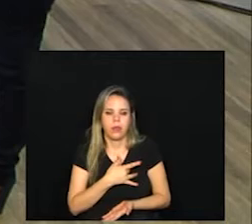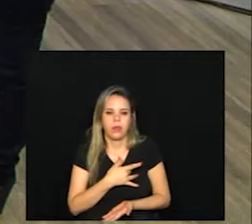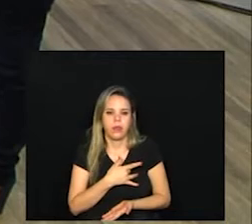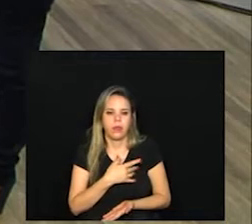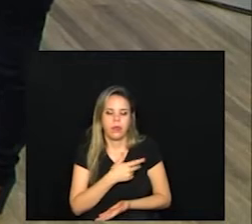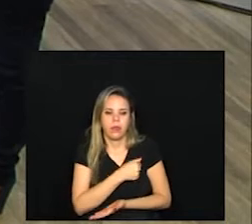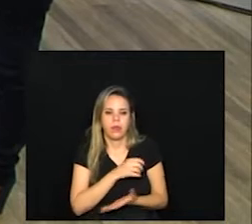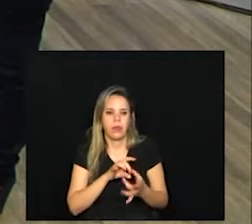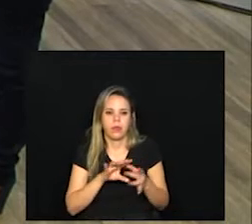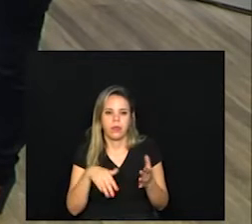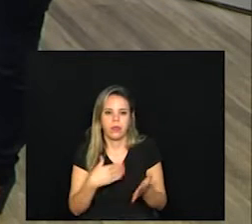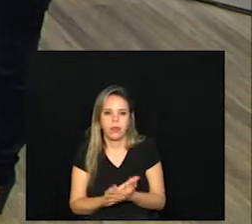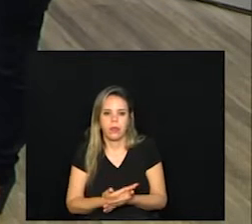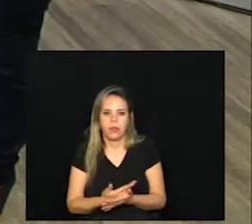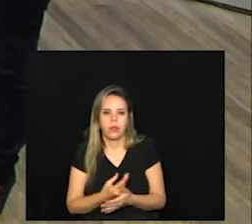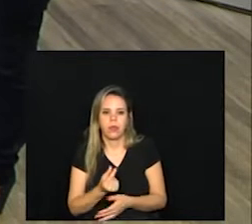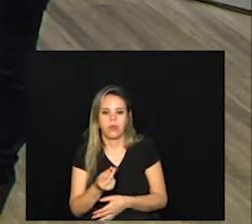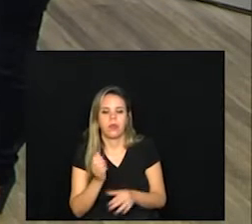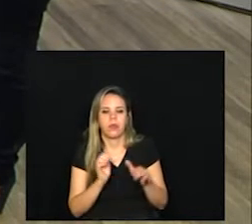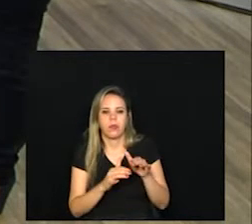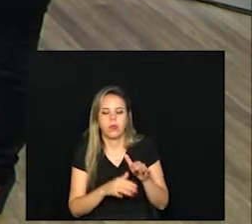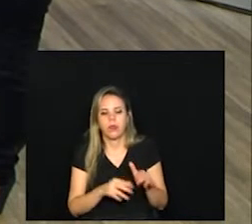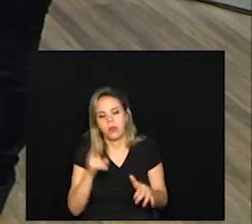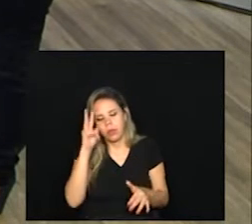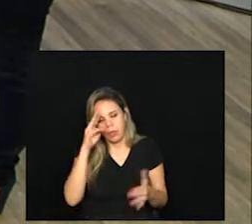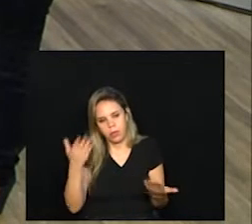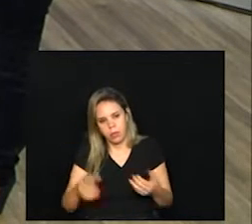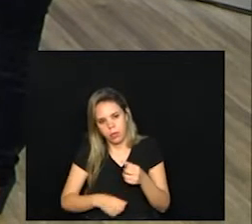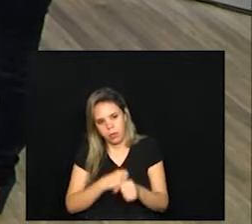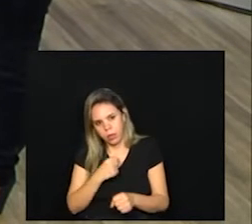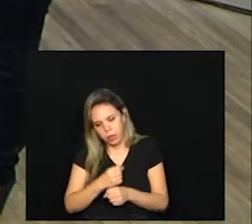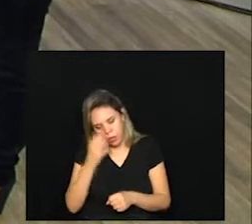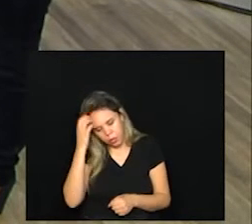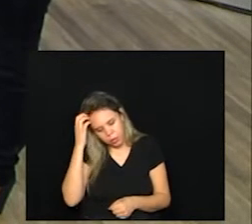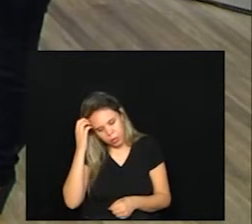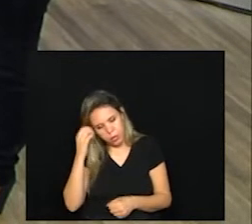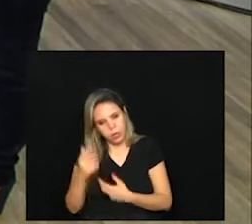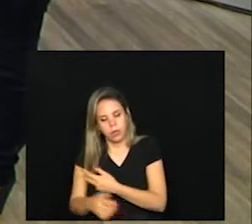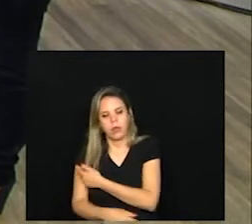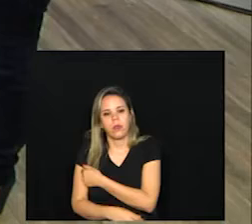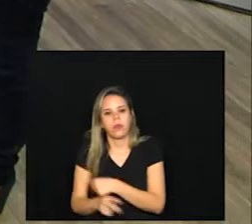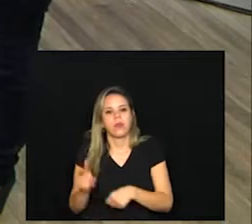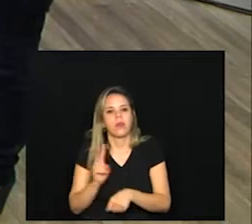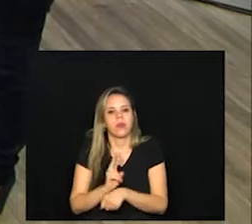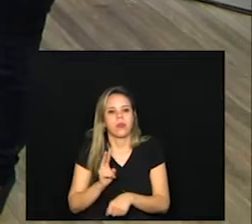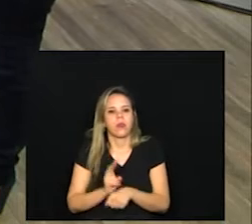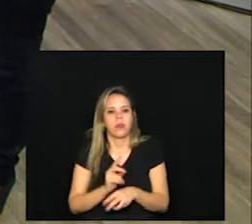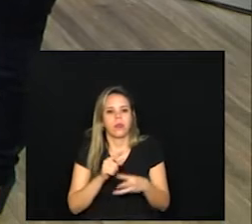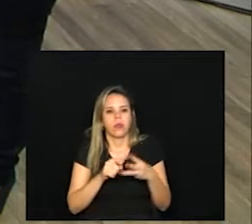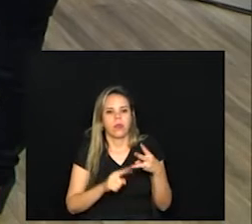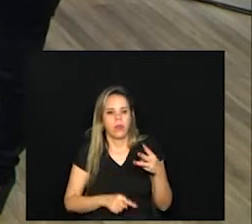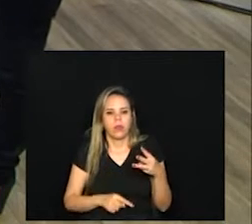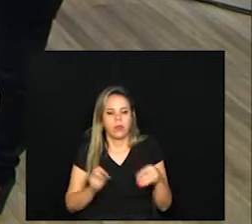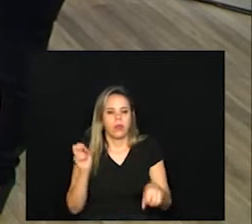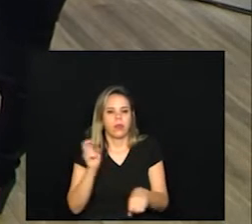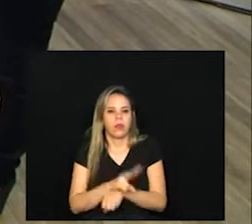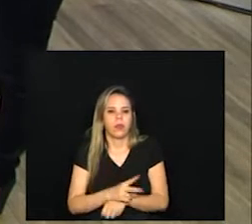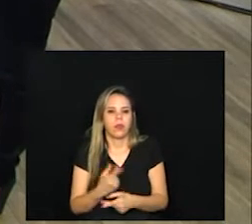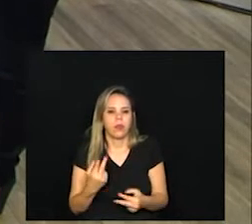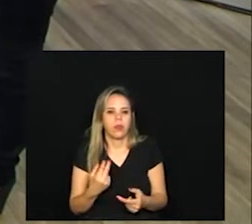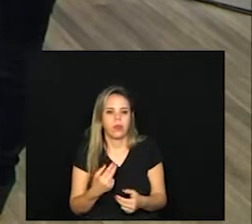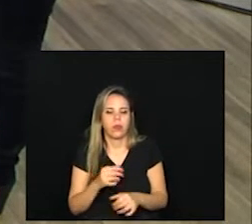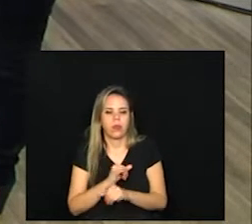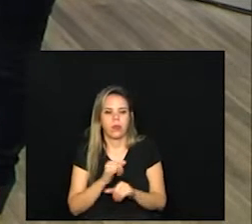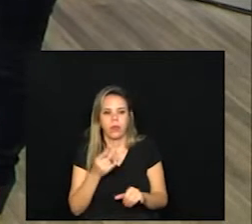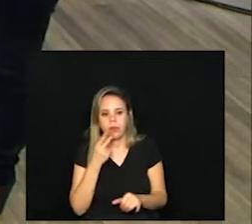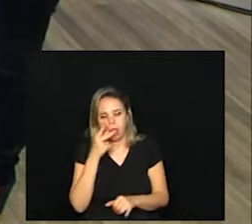está disponível até quando durar o estoque. Lembrando que neste ano a vacina protege contra 3 tipos de vírus, como diz o próprio